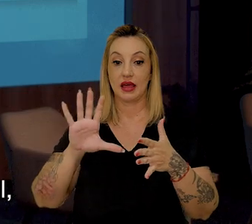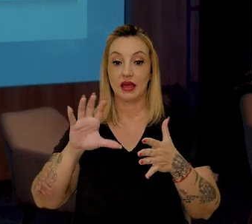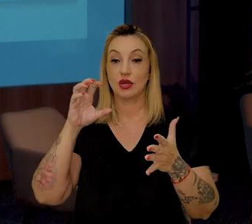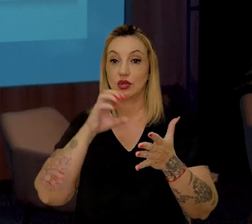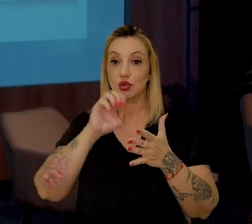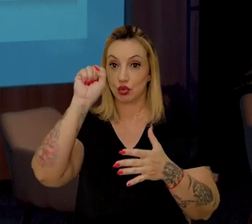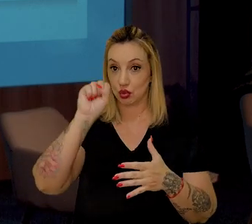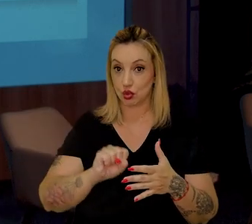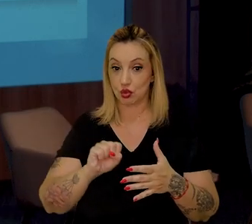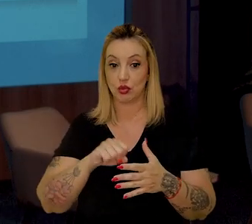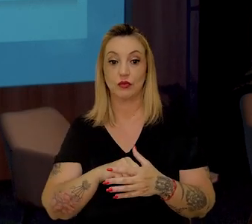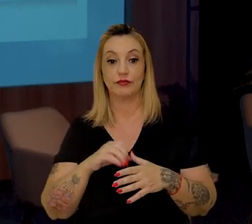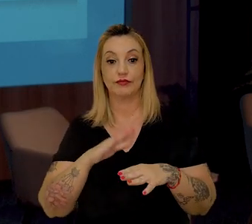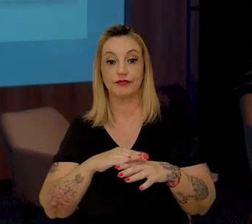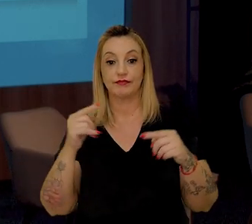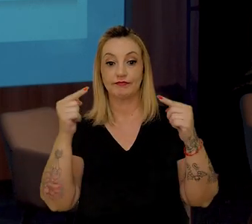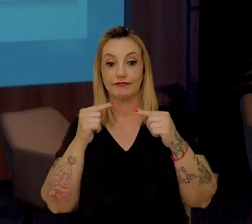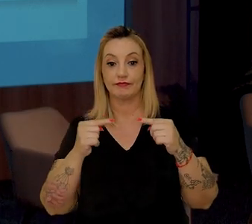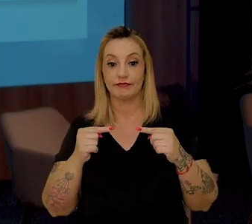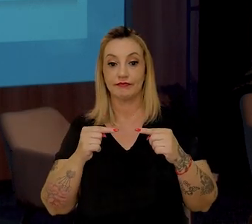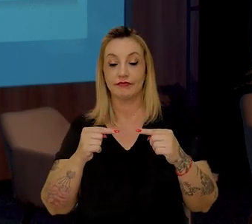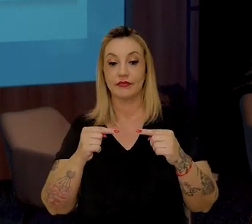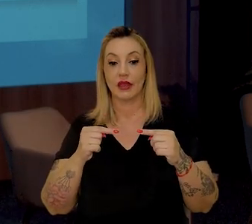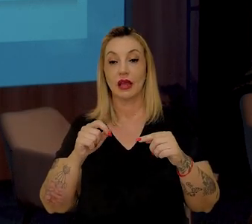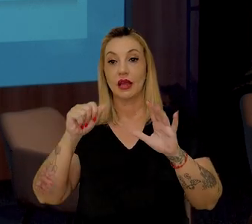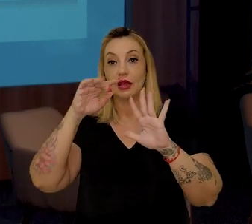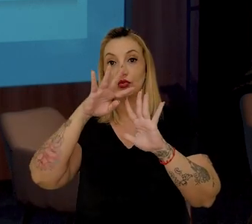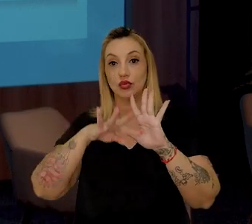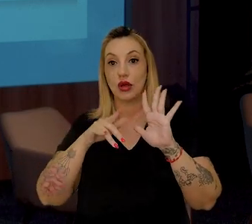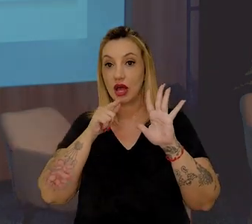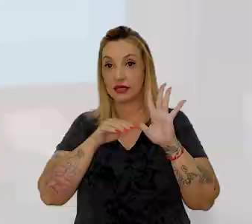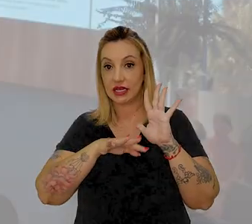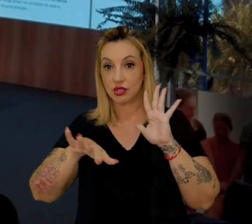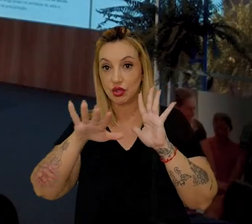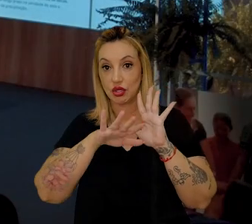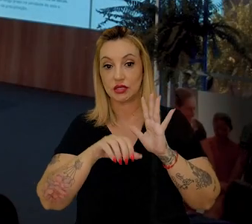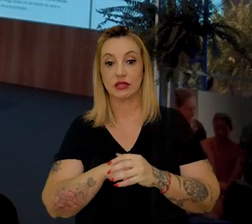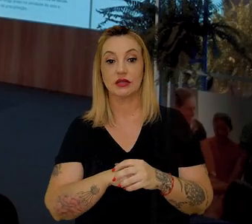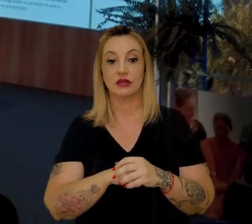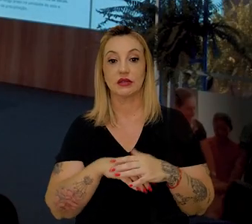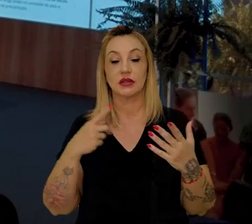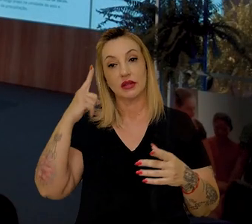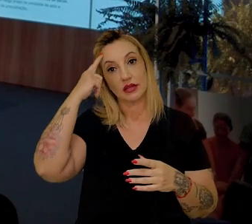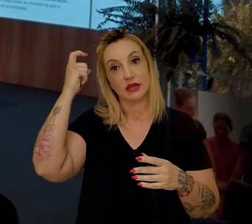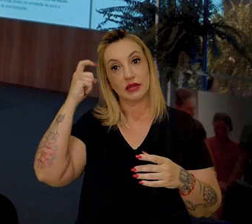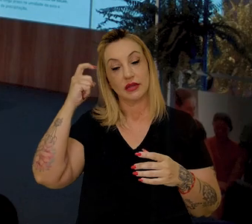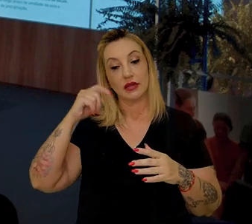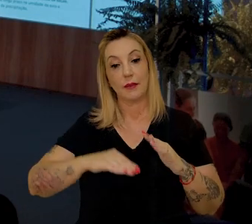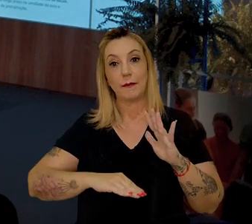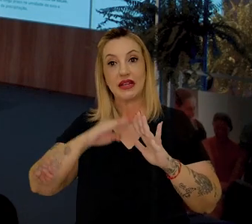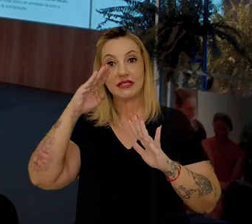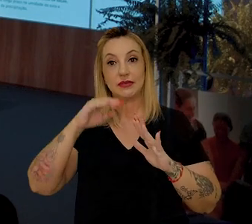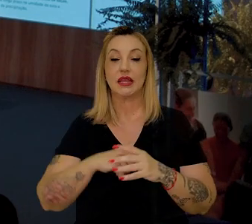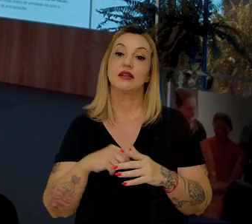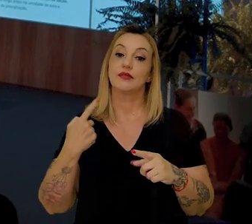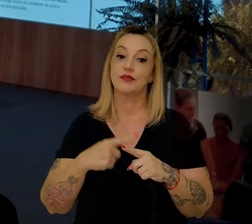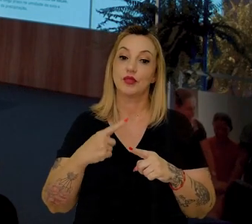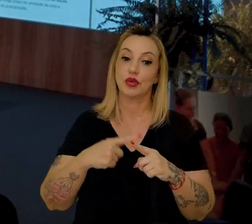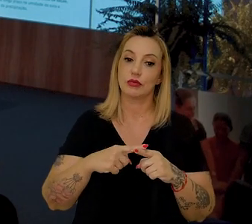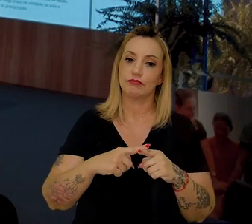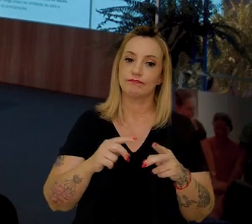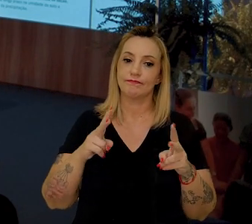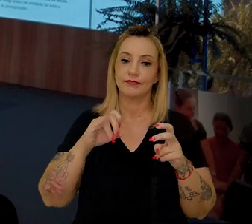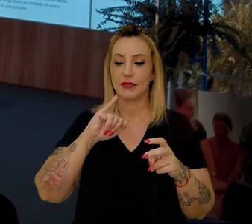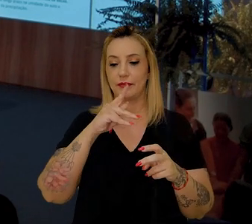do Sul estando mais relacionado aí à parte de de inundações essa questão da precipitação ela é interessante porque a gente diz o seguinte o